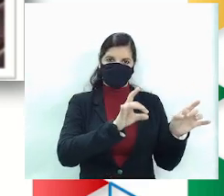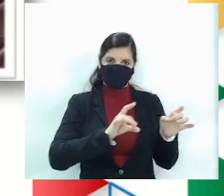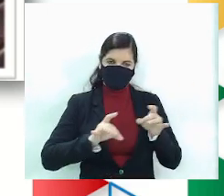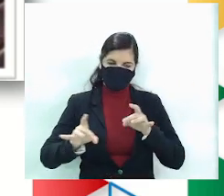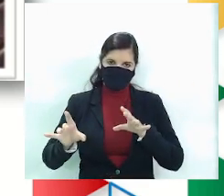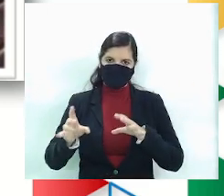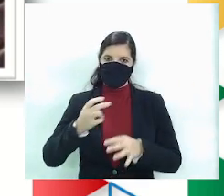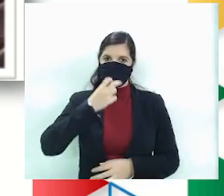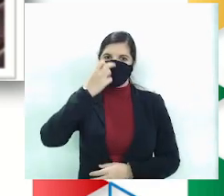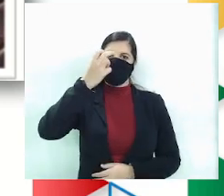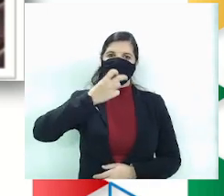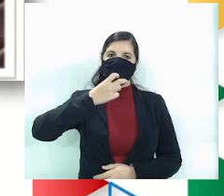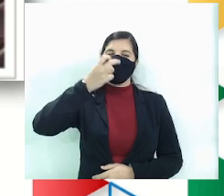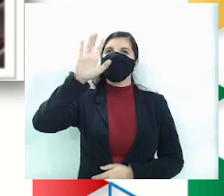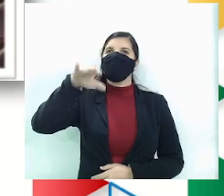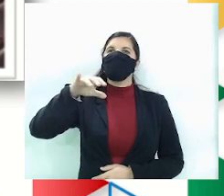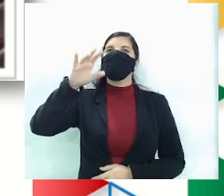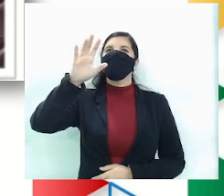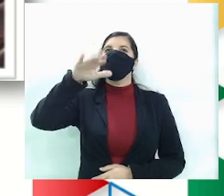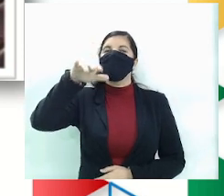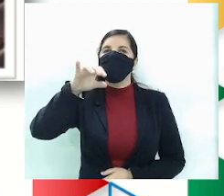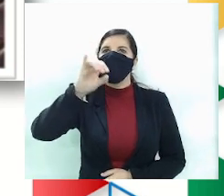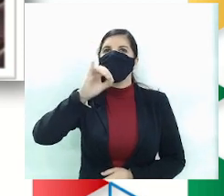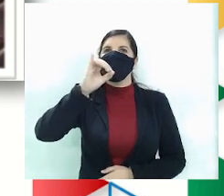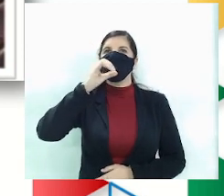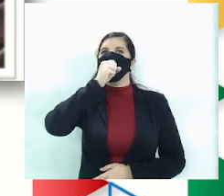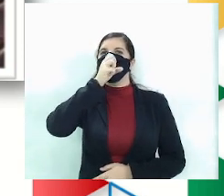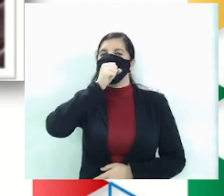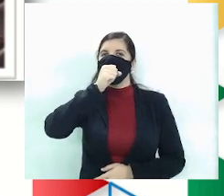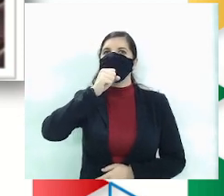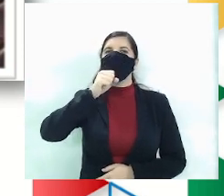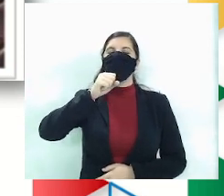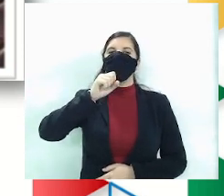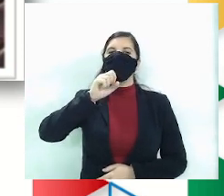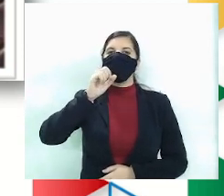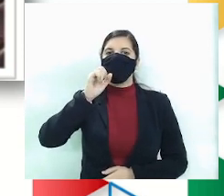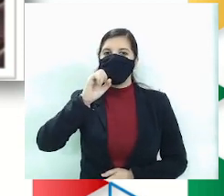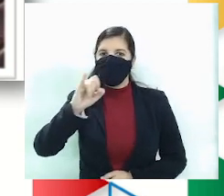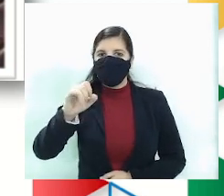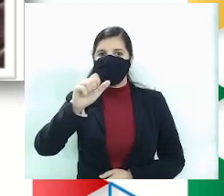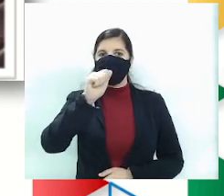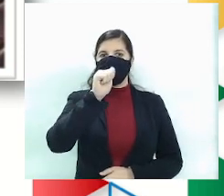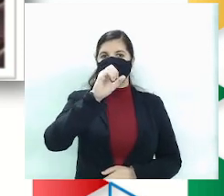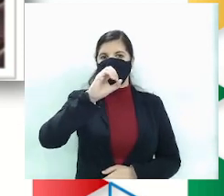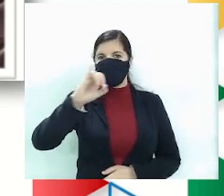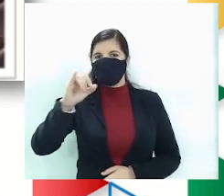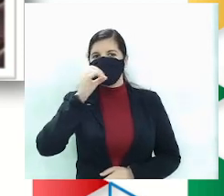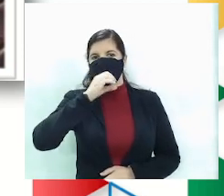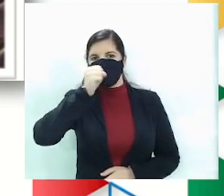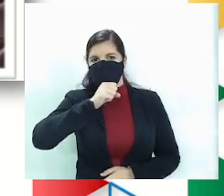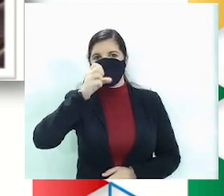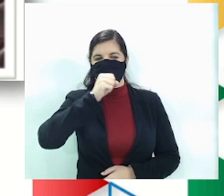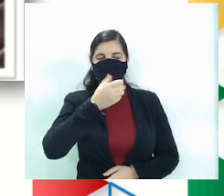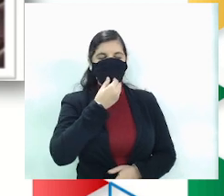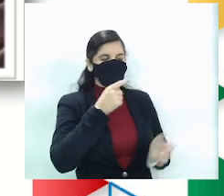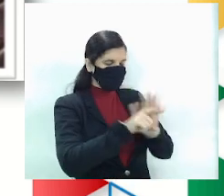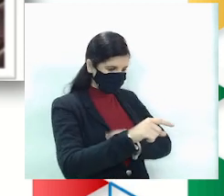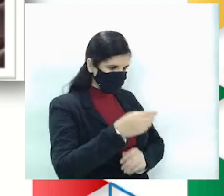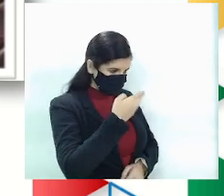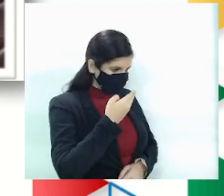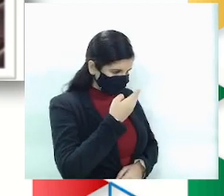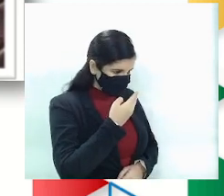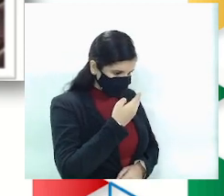ficava gritando: olha a laranja, olha a laranja. Ao que um senhor perguntou: é doce?